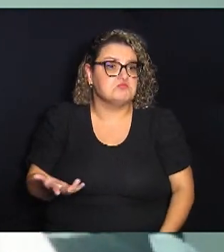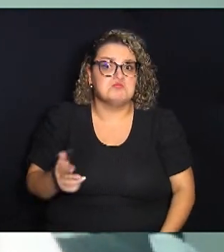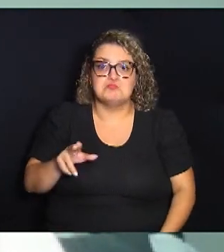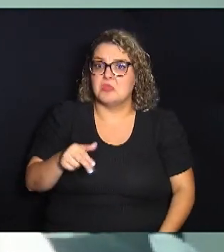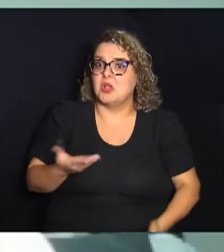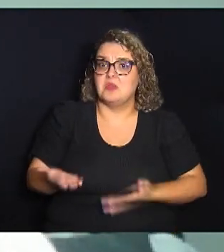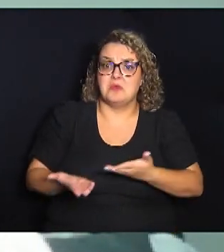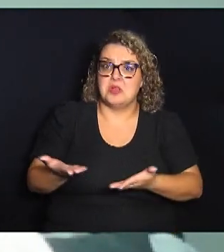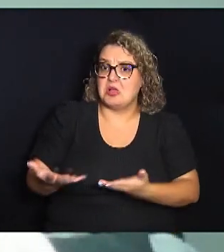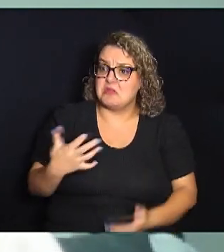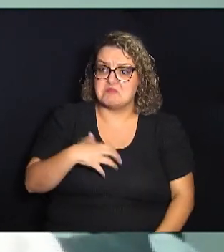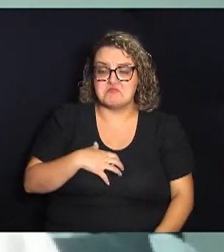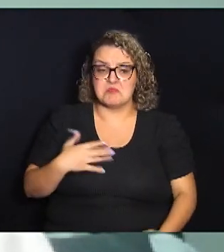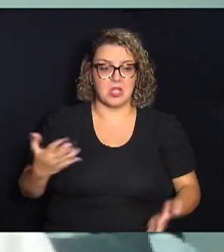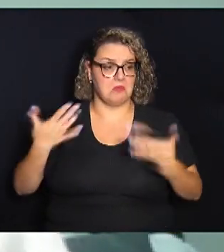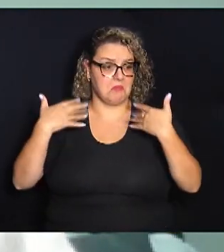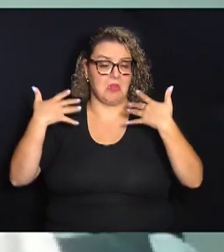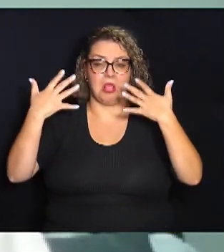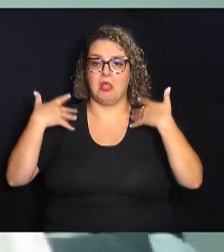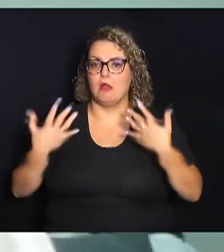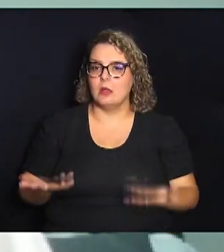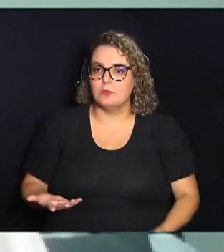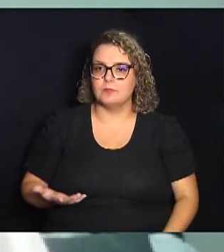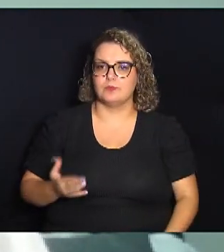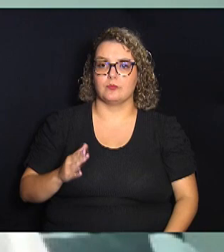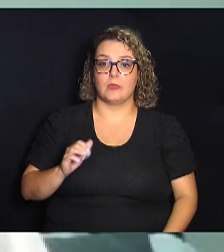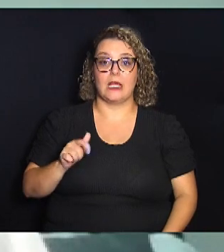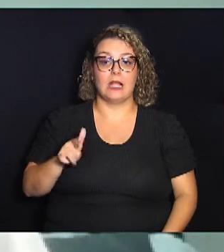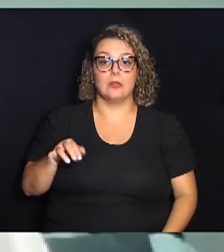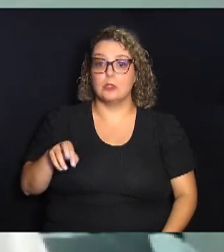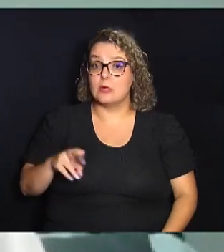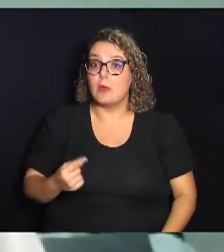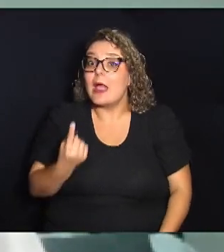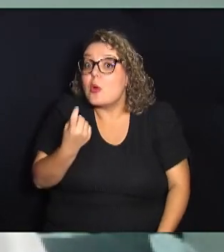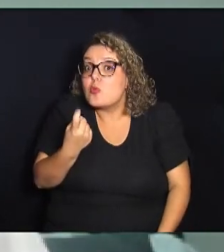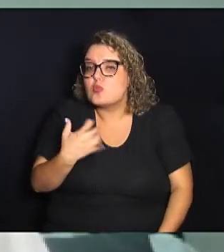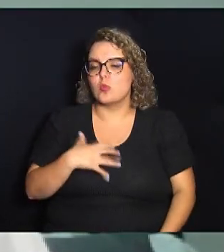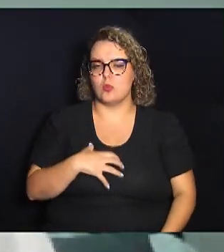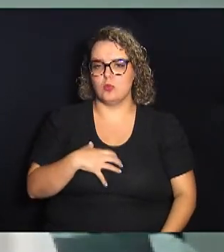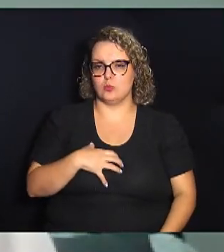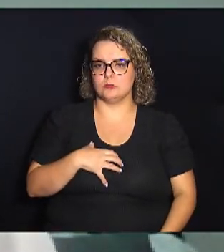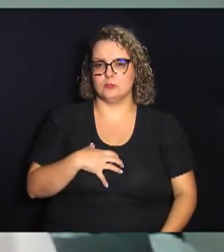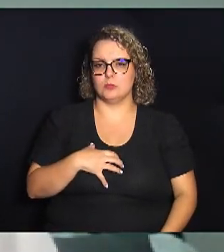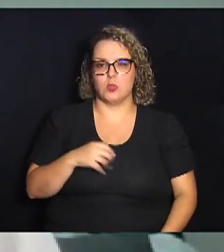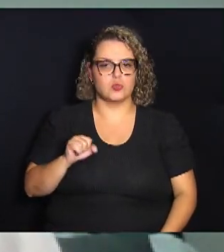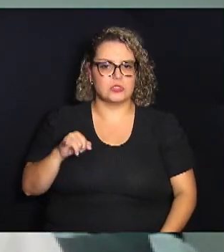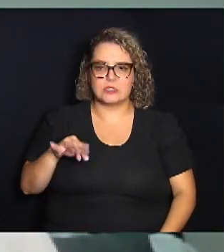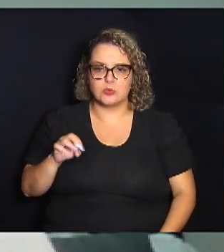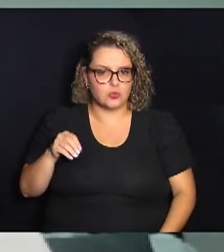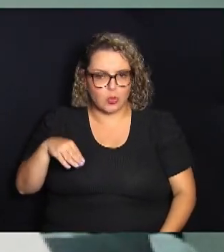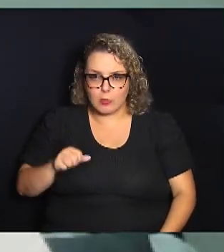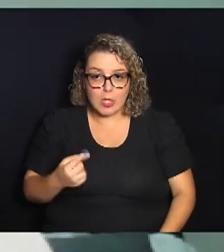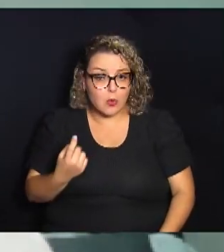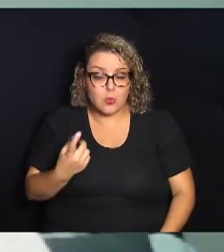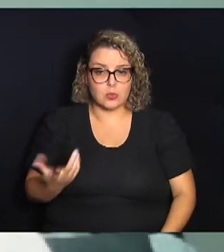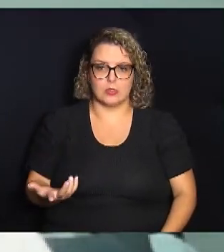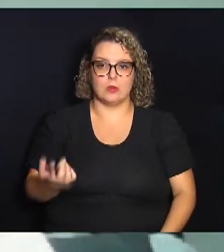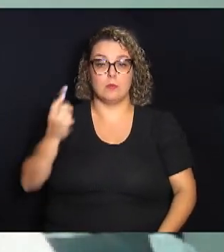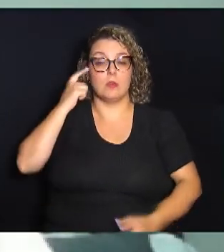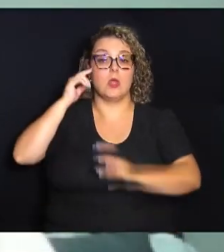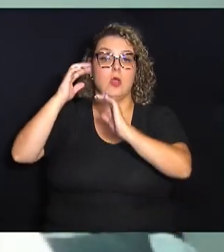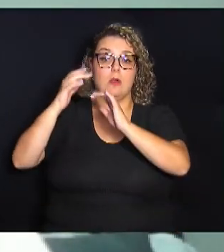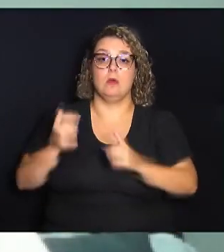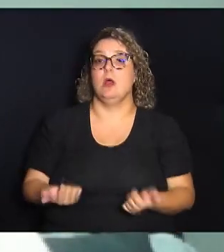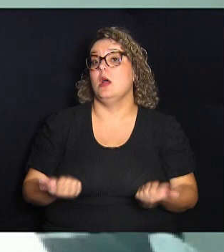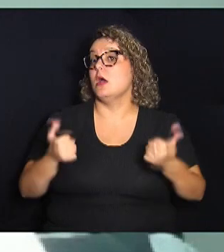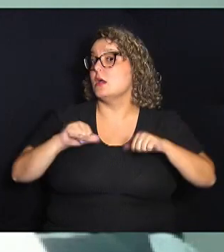porque eu não senti calorão. Calorão é um sintoma. É um só. Você tem que imaginar que as